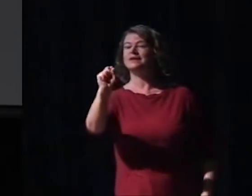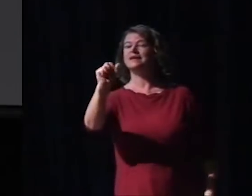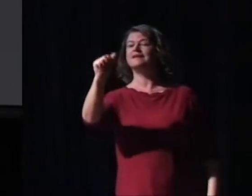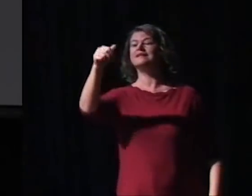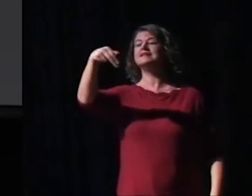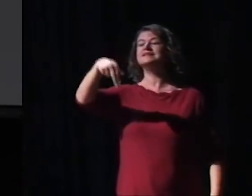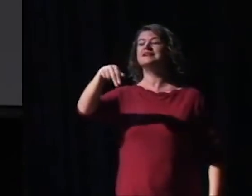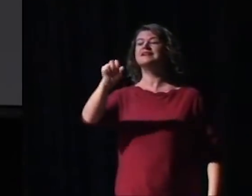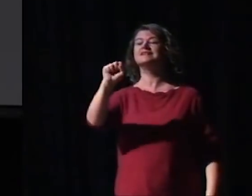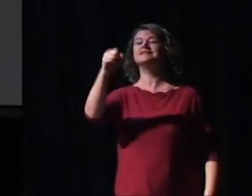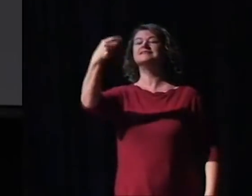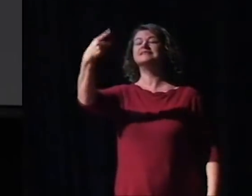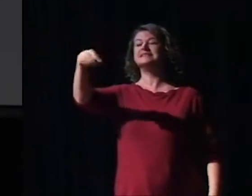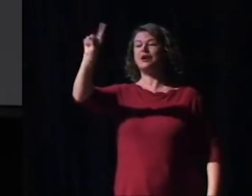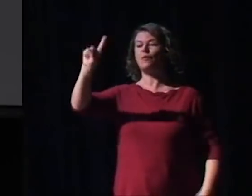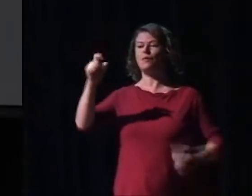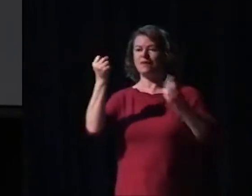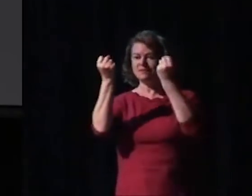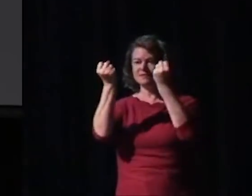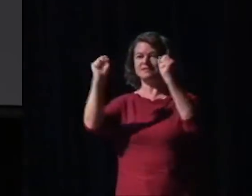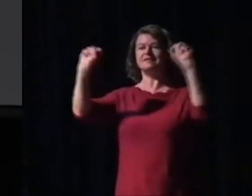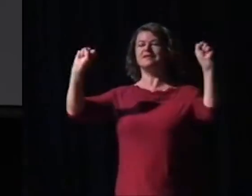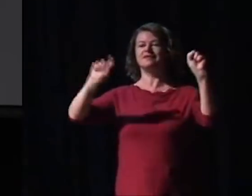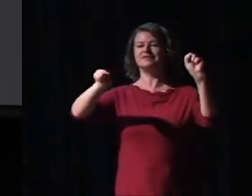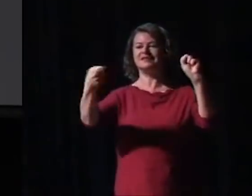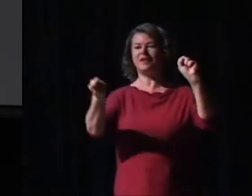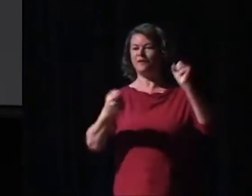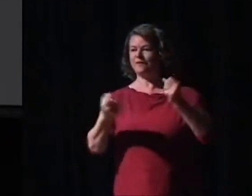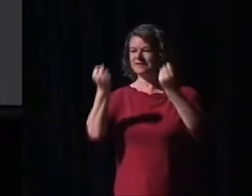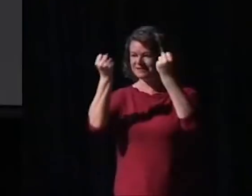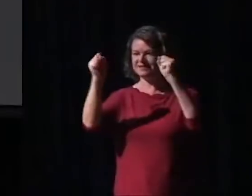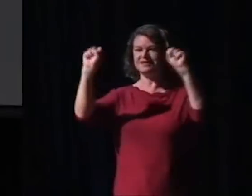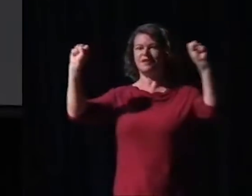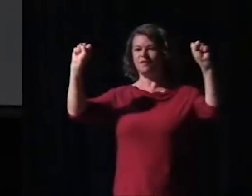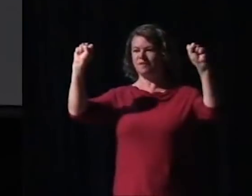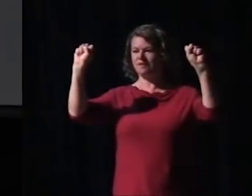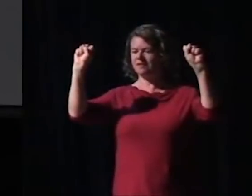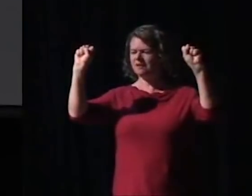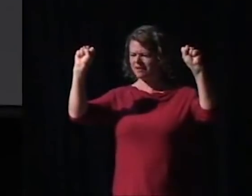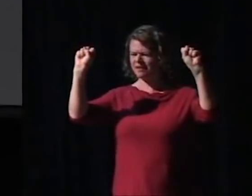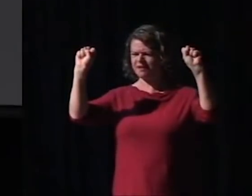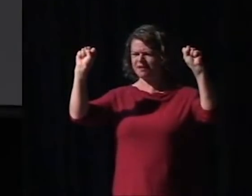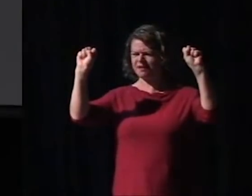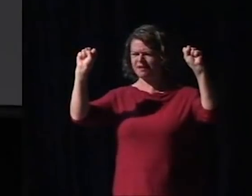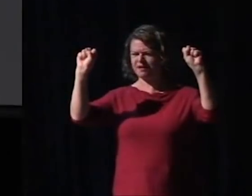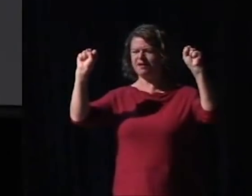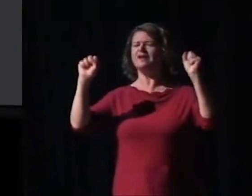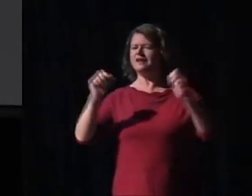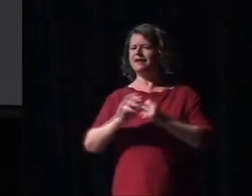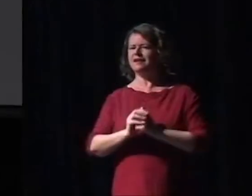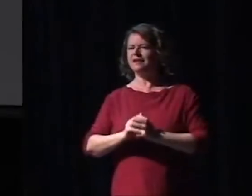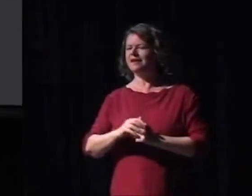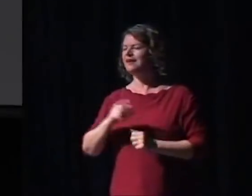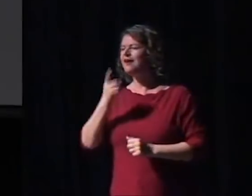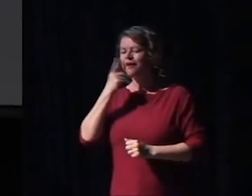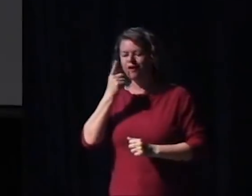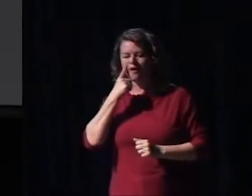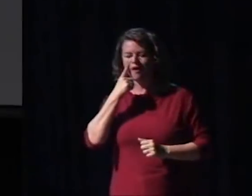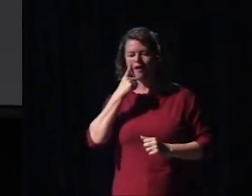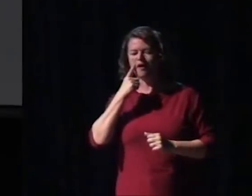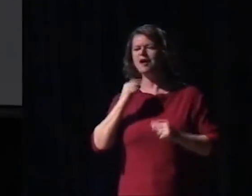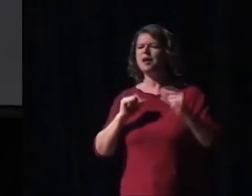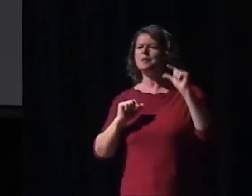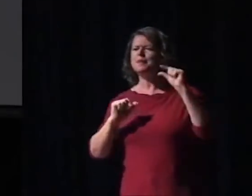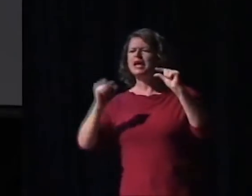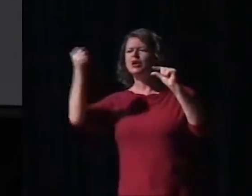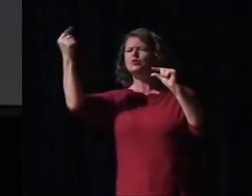A palavra Sansão significa pequeno sol, ou solzinho. Esse seria, olha lá o solzinho.